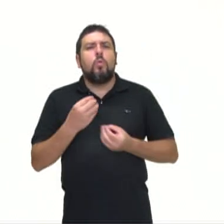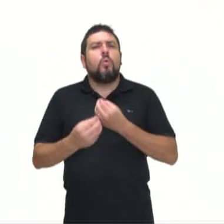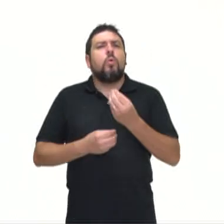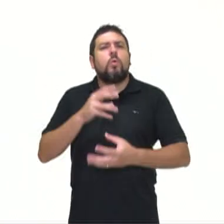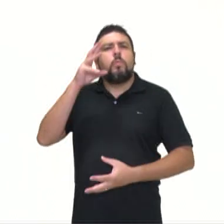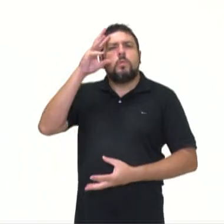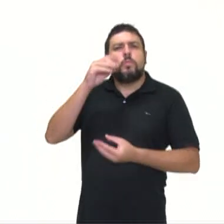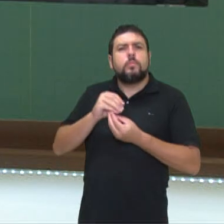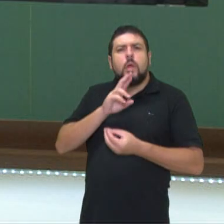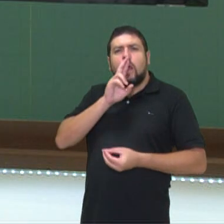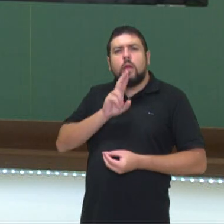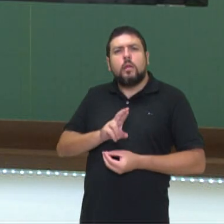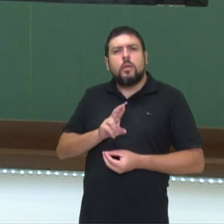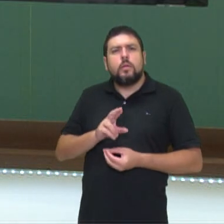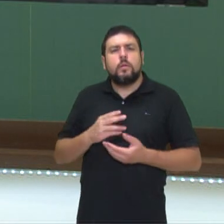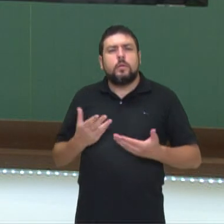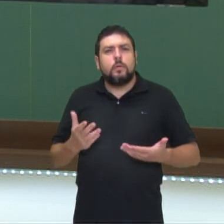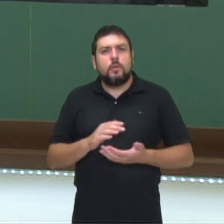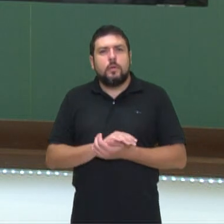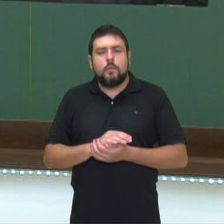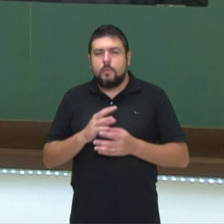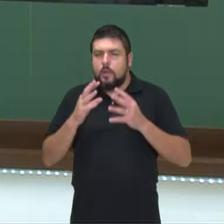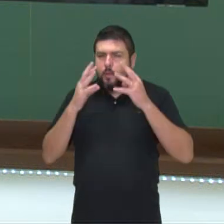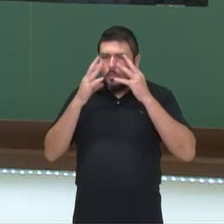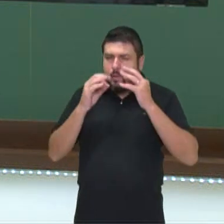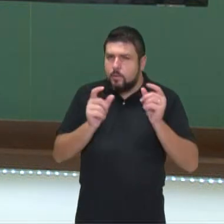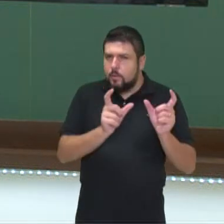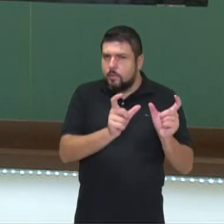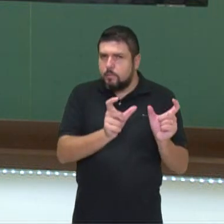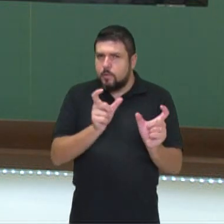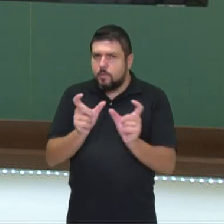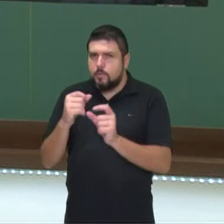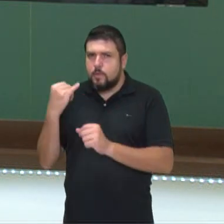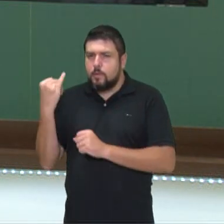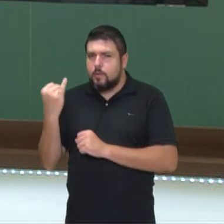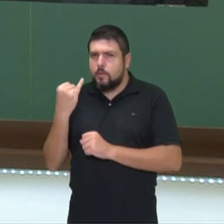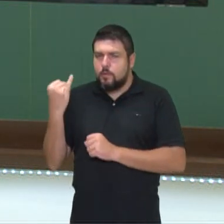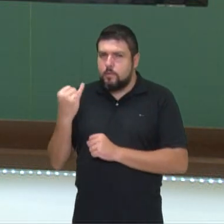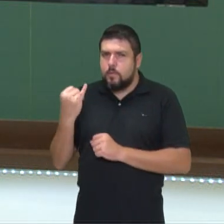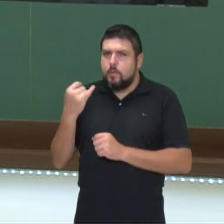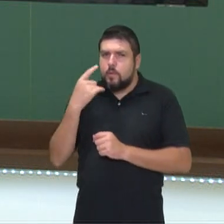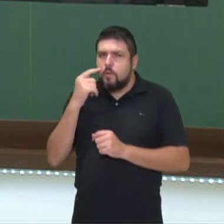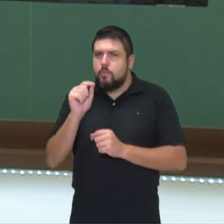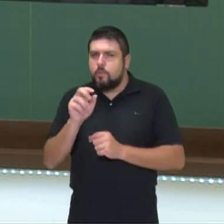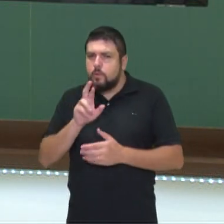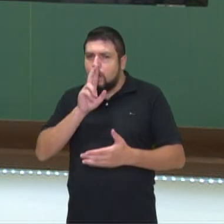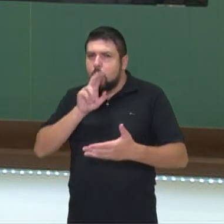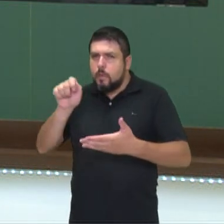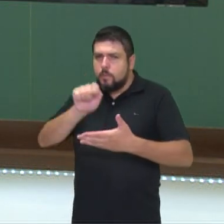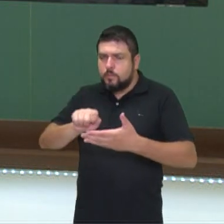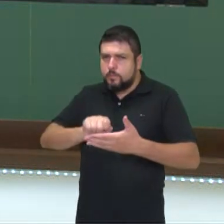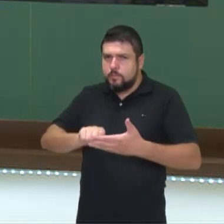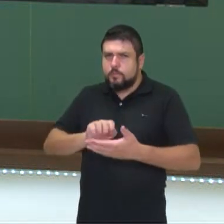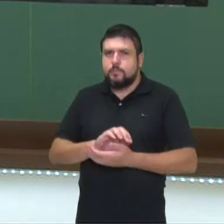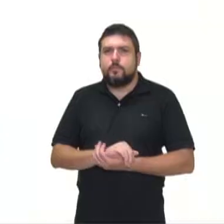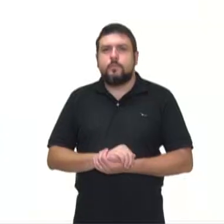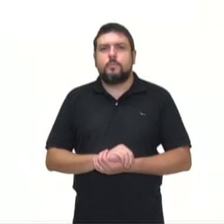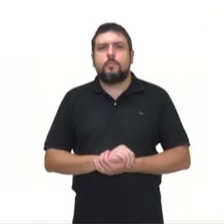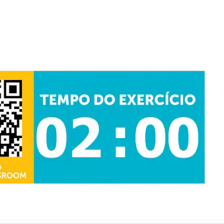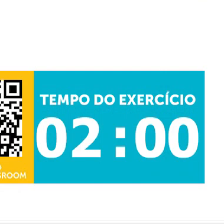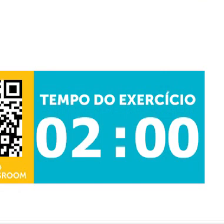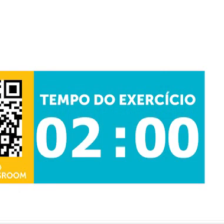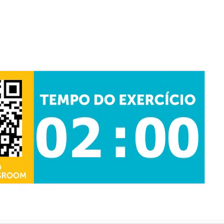essa resposta? Preste atenção nas palavras importantes do predicado para responder as 2 perguntas.